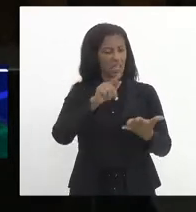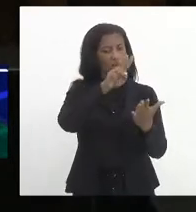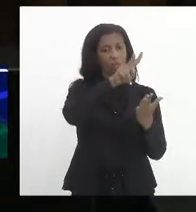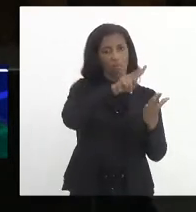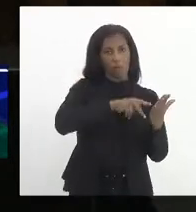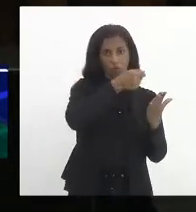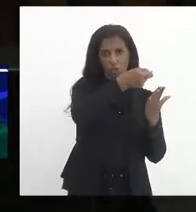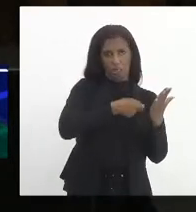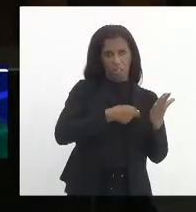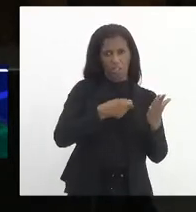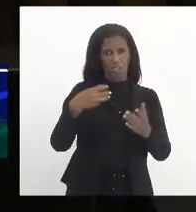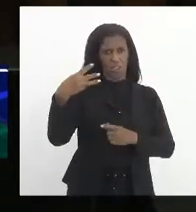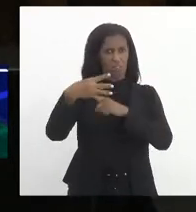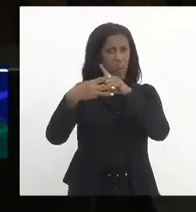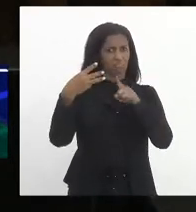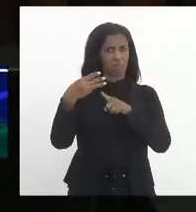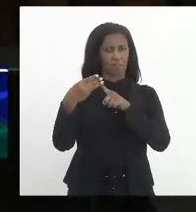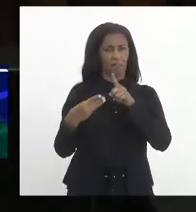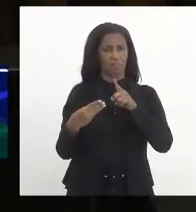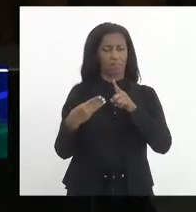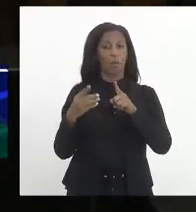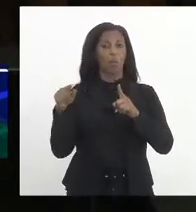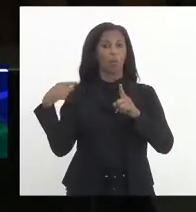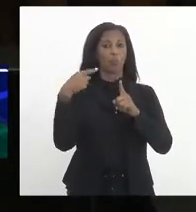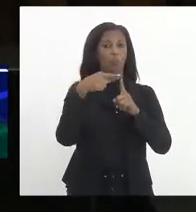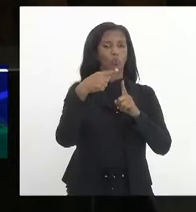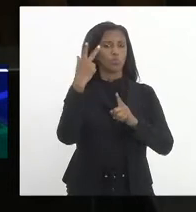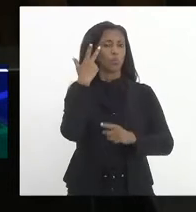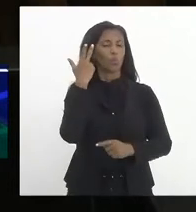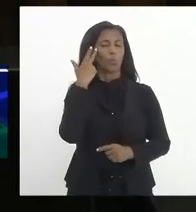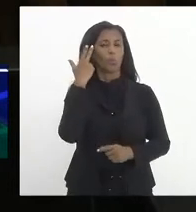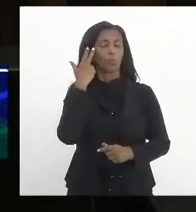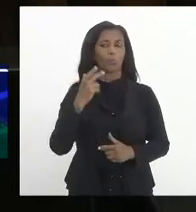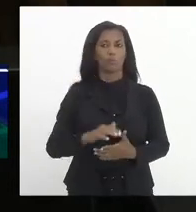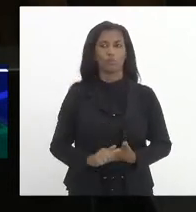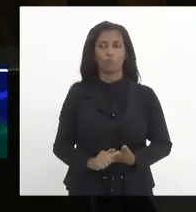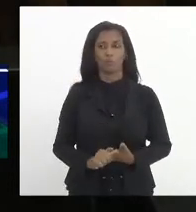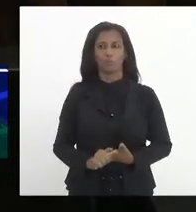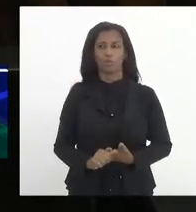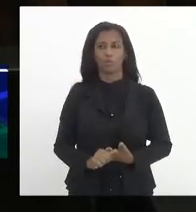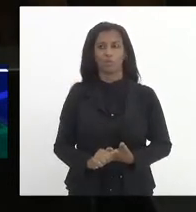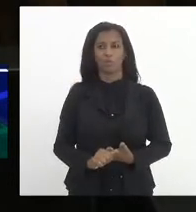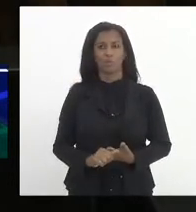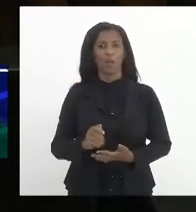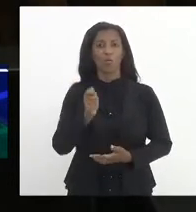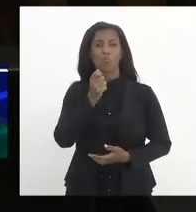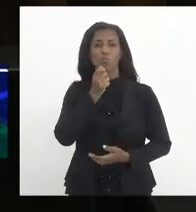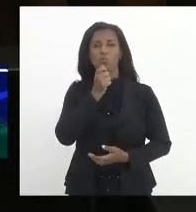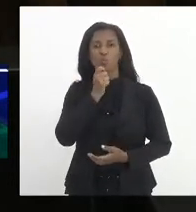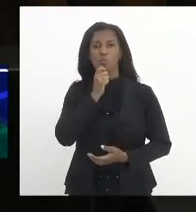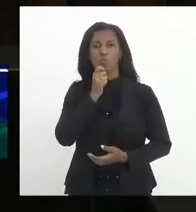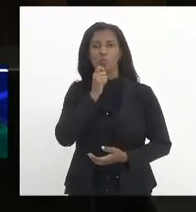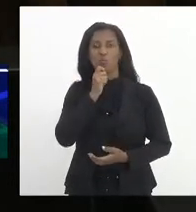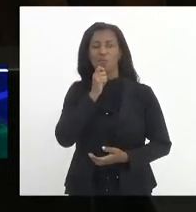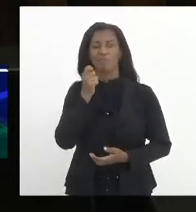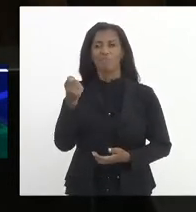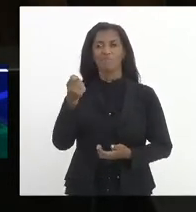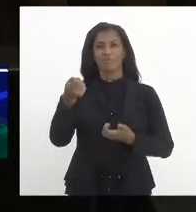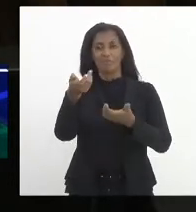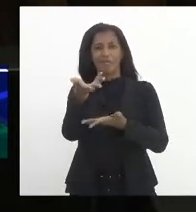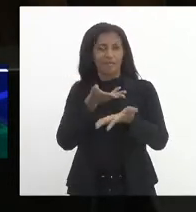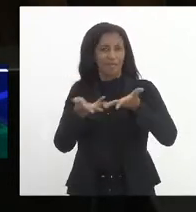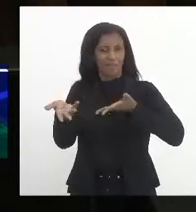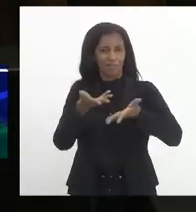Tríplice então quando o objetivo é comum a desqualificação da lava-jato